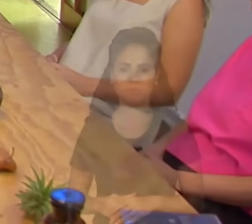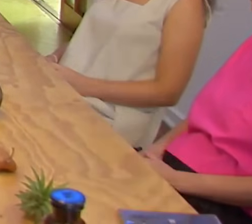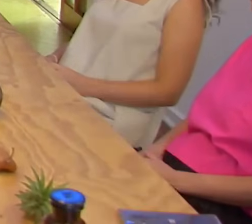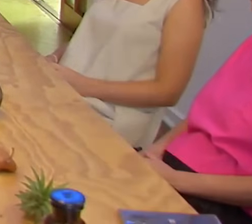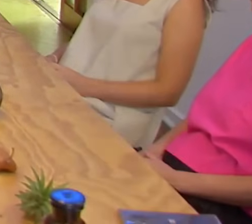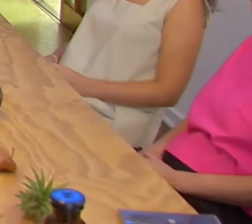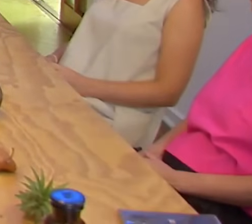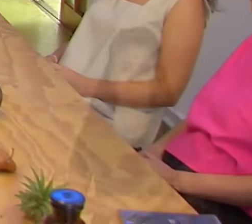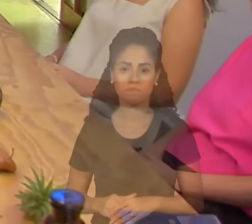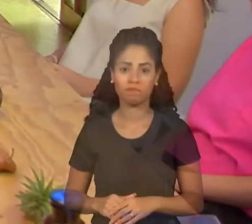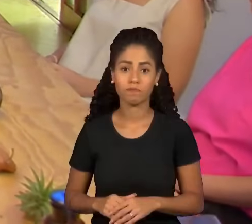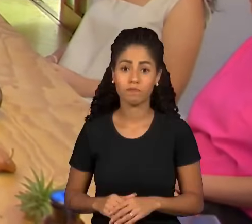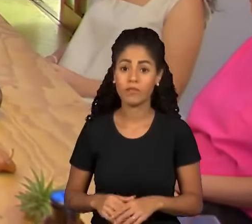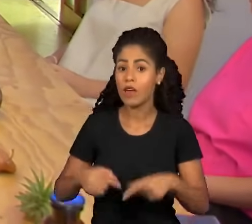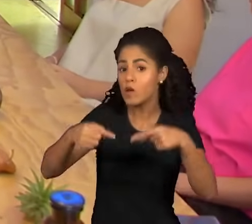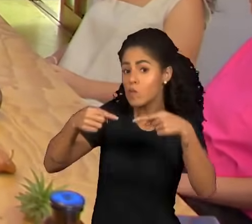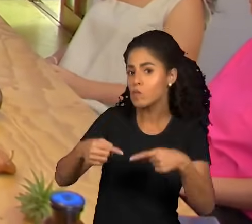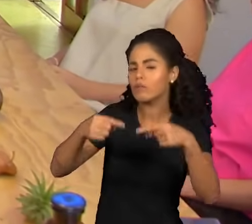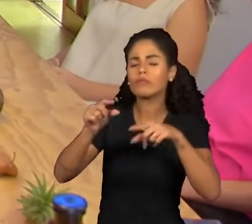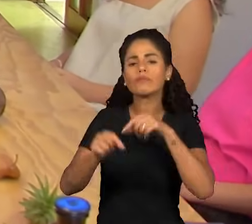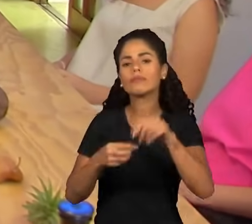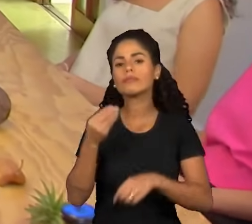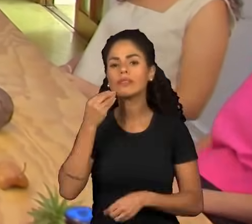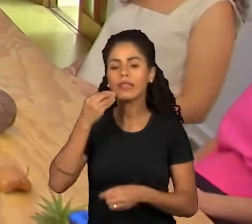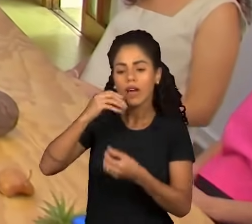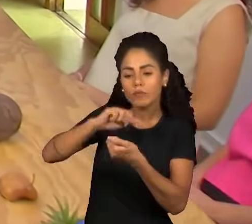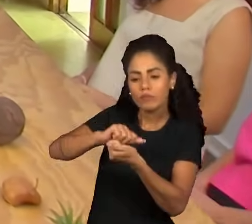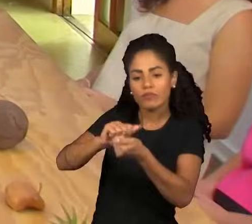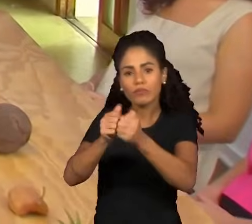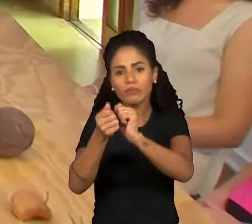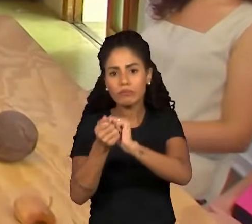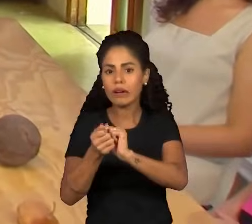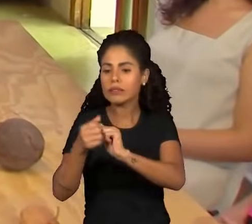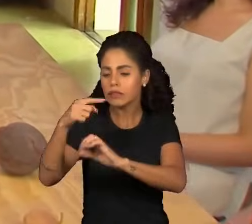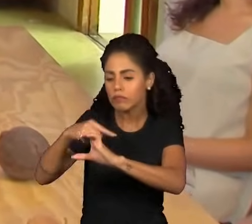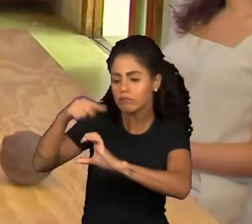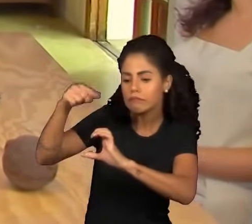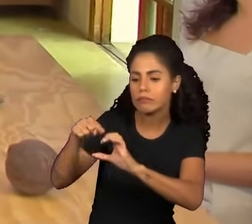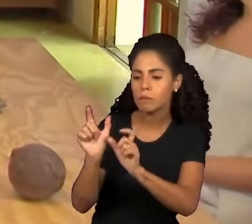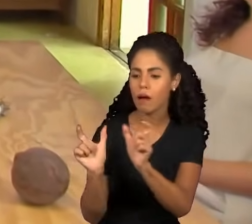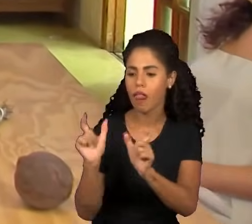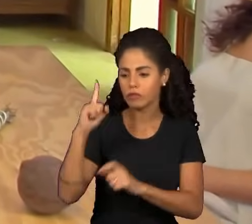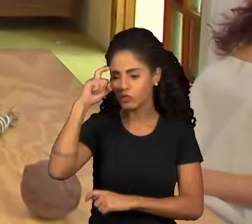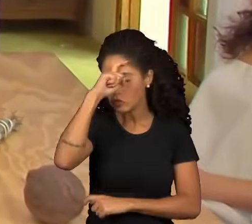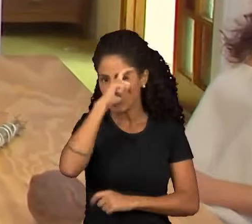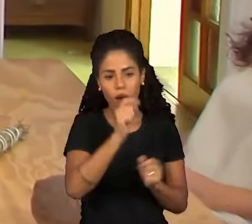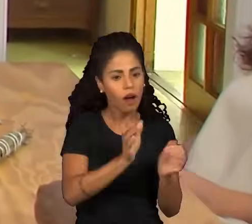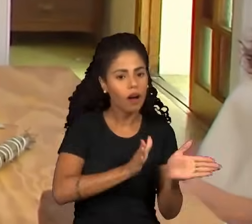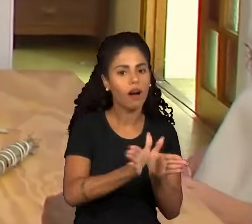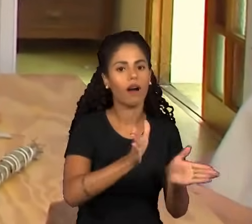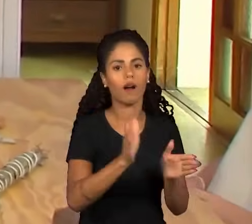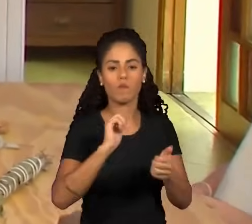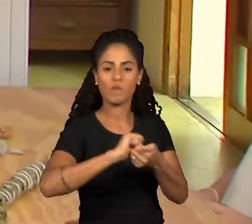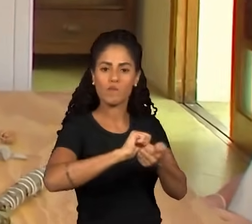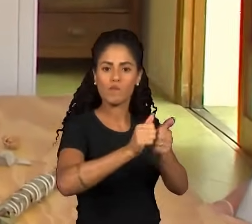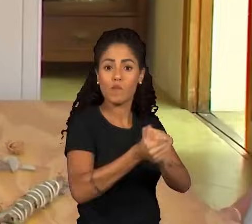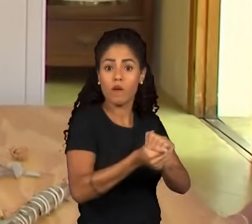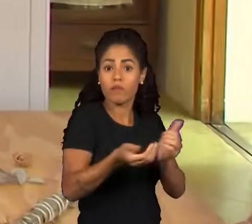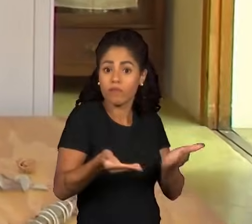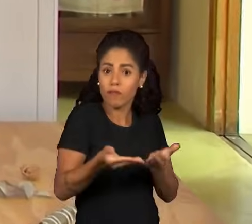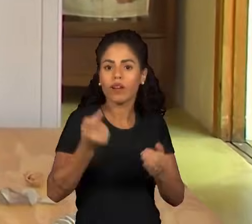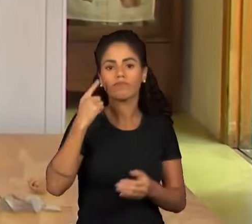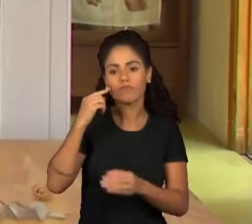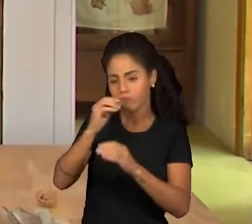O desafio é adaptar a linguagem científica para tornar o conhecimento acessível. Nesta aula, o